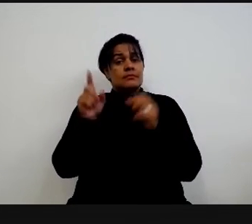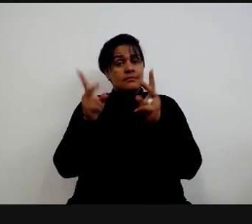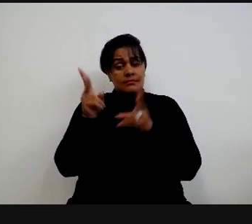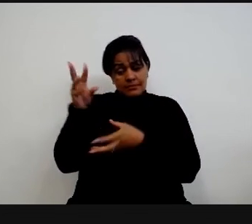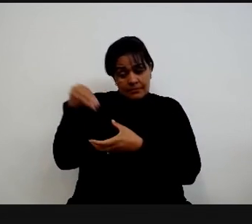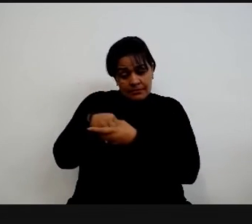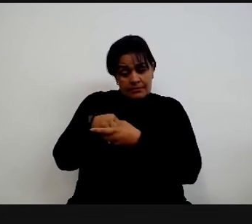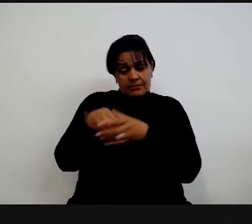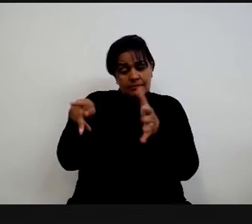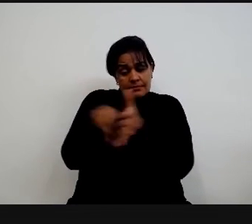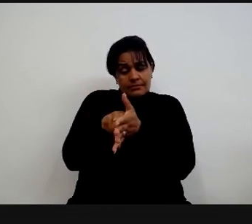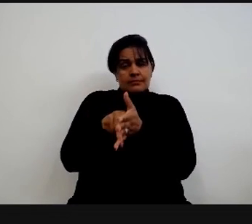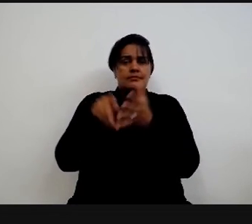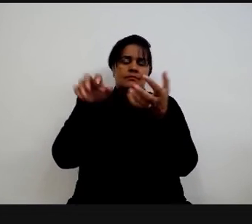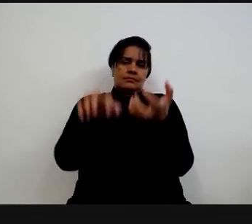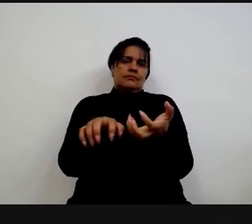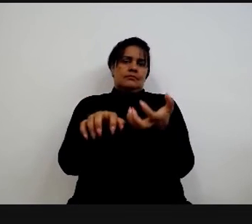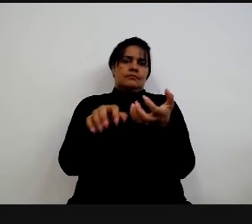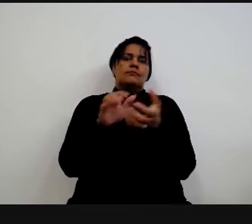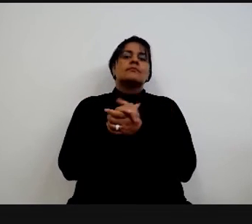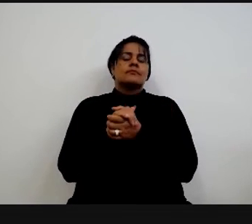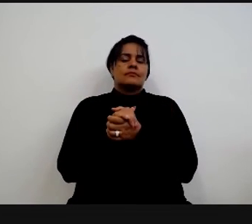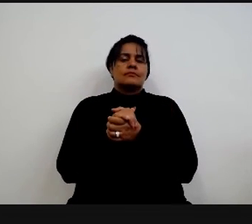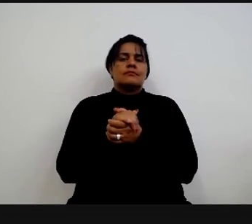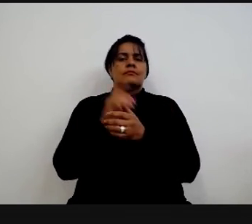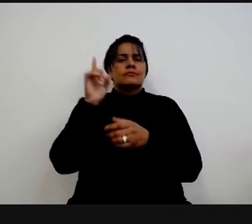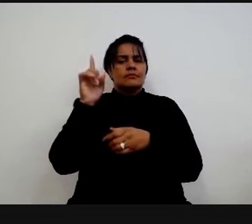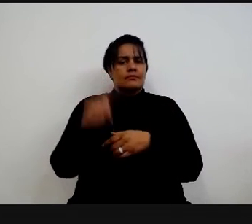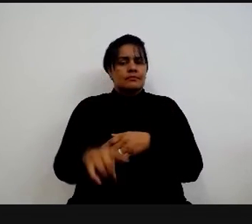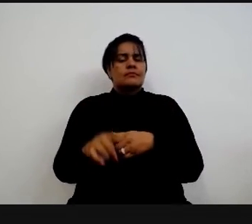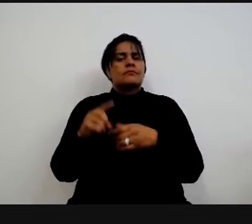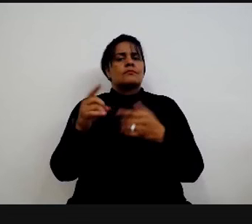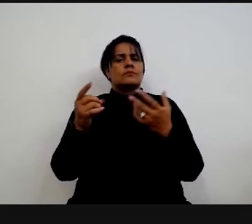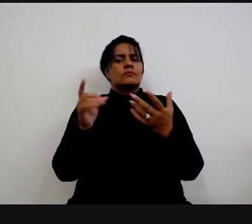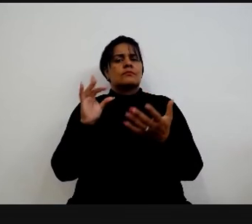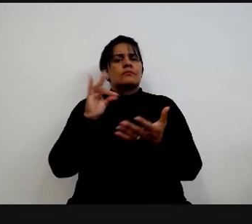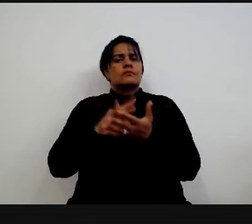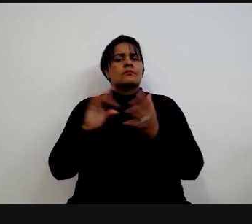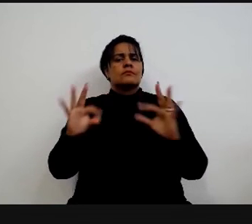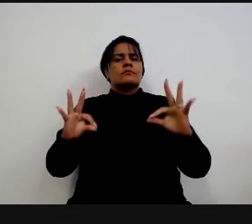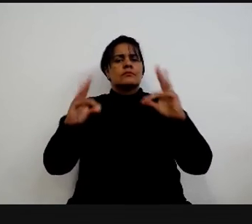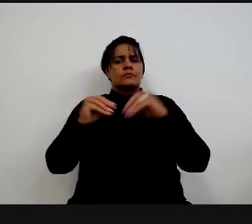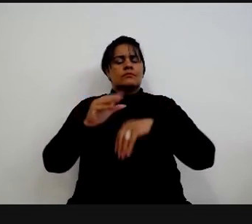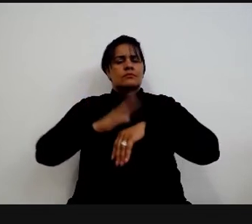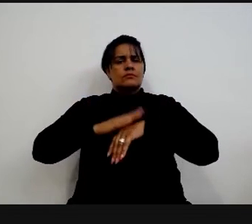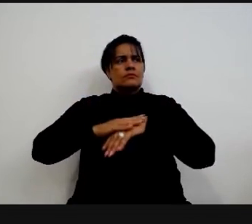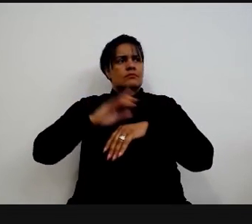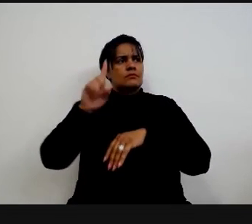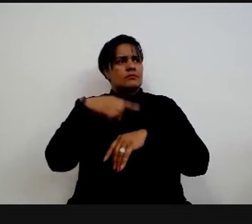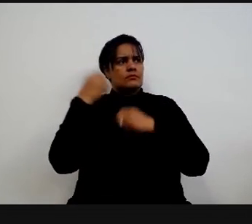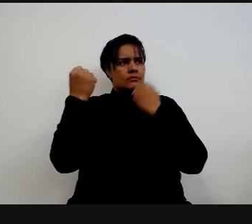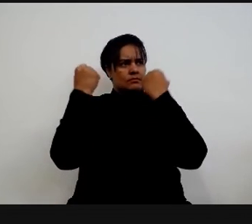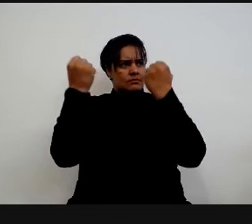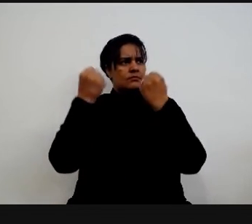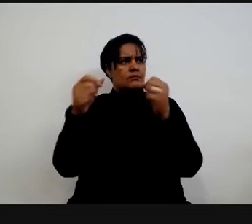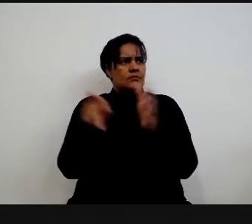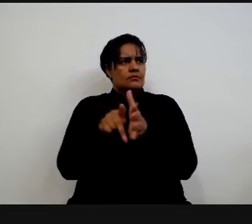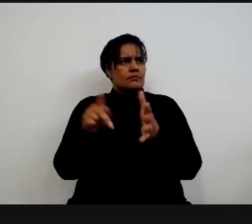do próprio parlamento. Né? O parlamento é a essência todo poder emana do povo. Né?